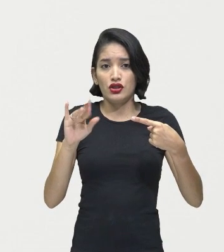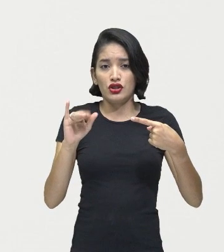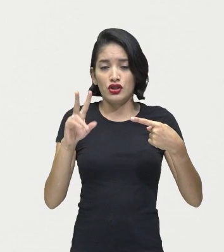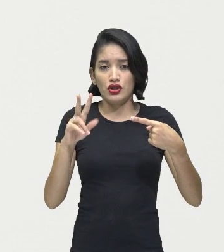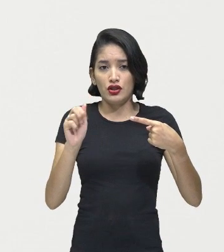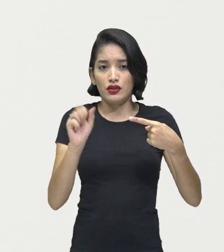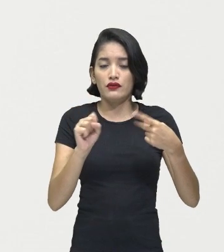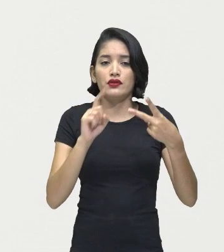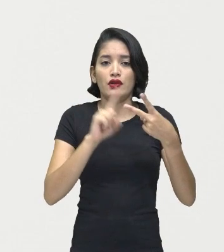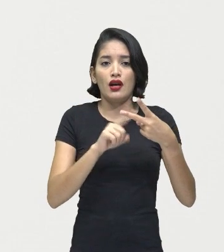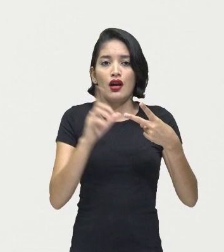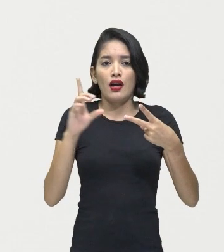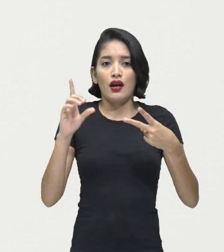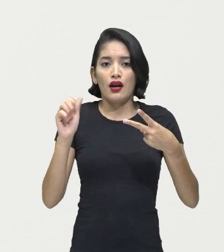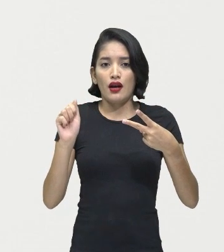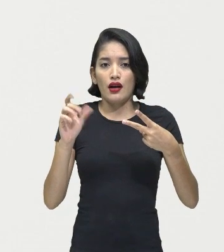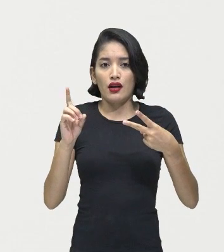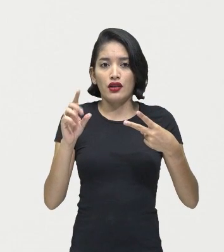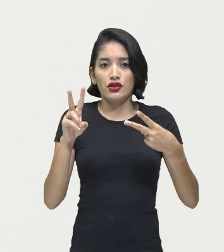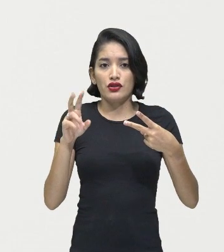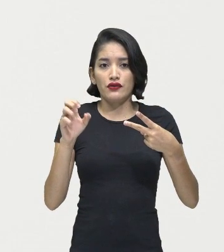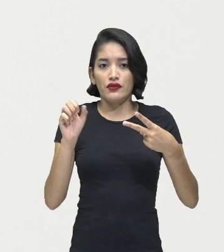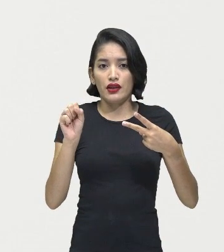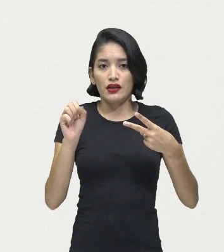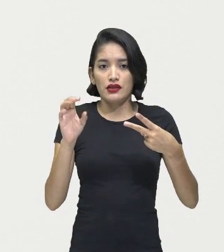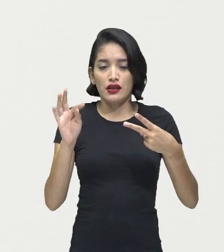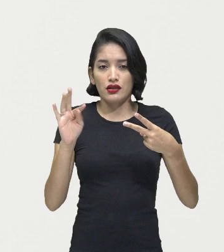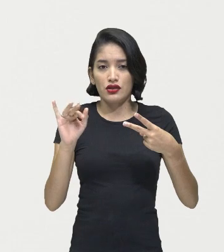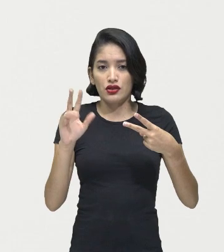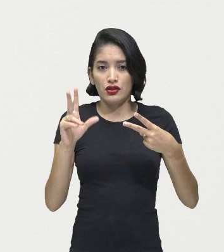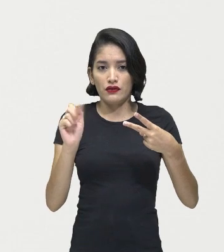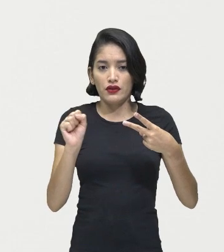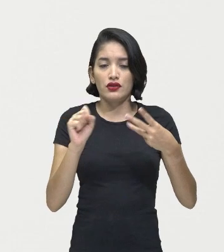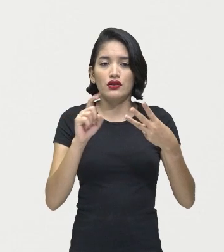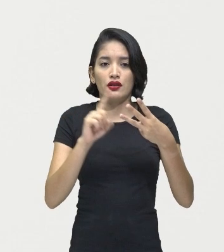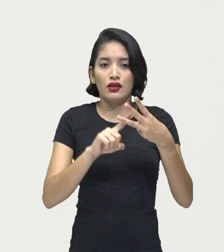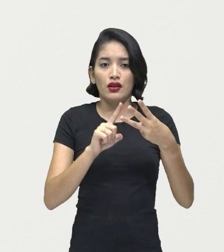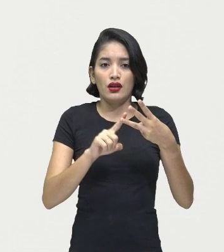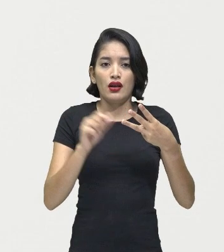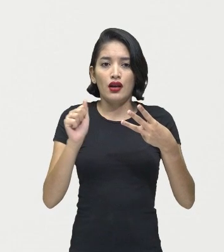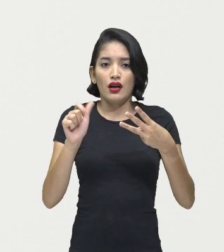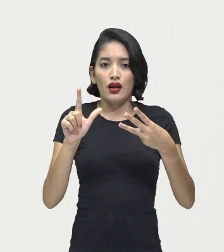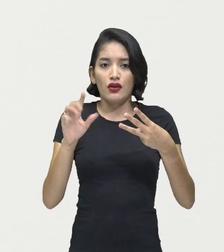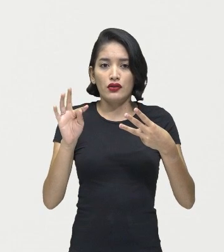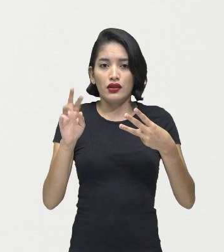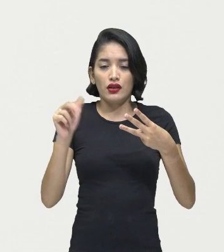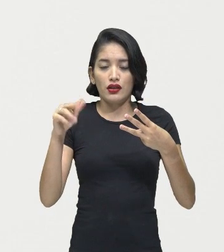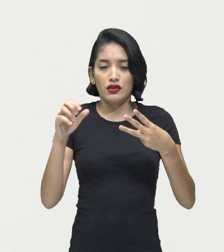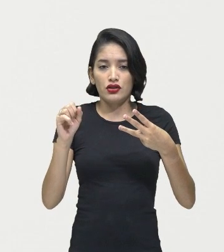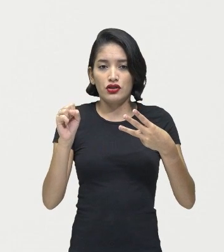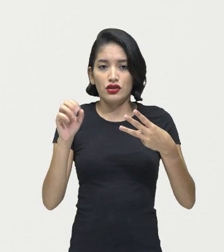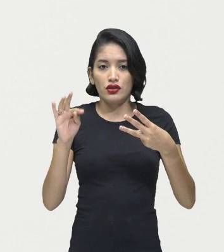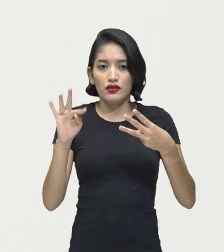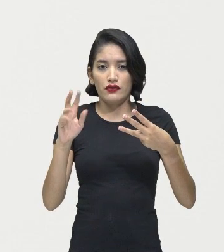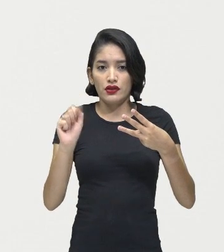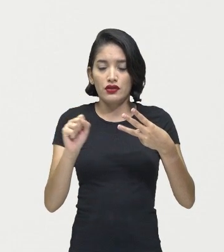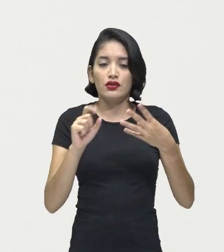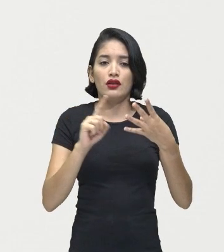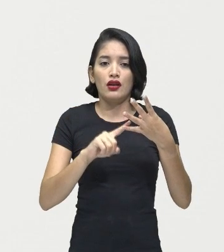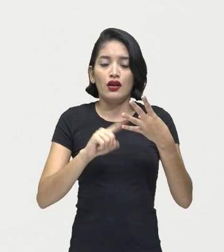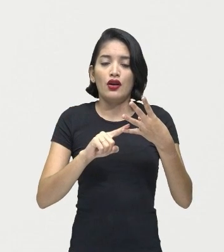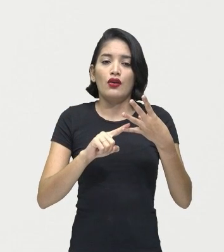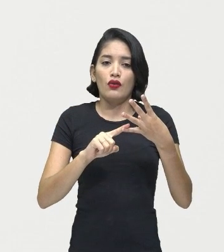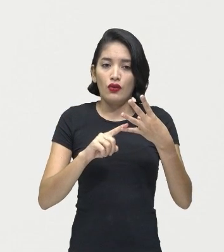conjunções adversativas, alternativas, conclusivas e explicativas. Então, observe que para cada uma dessas conjunções,